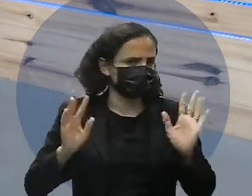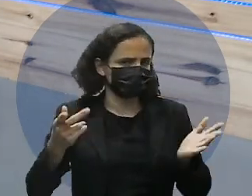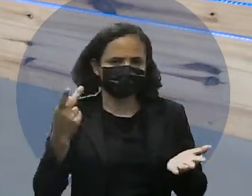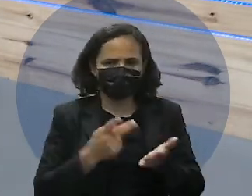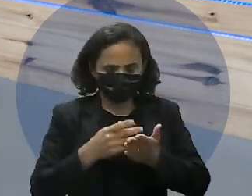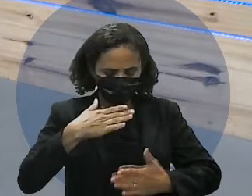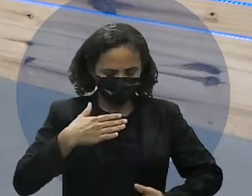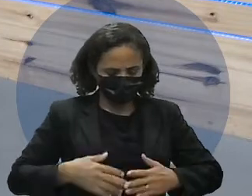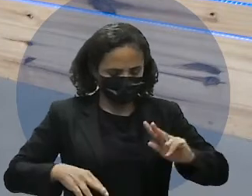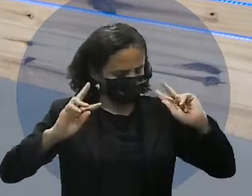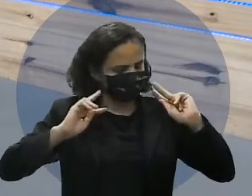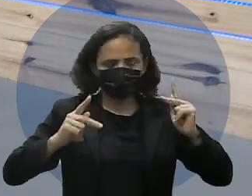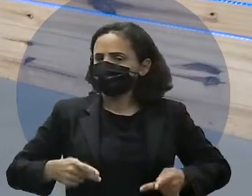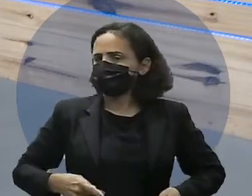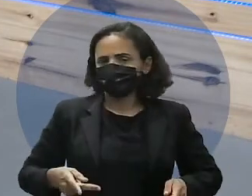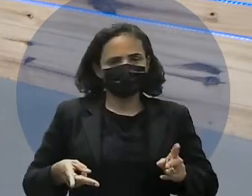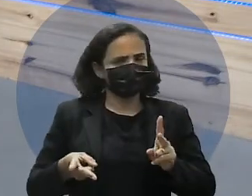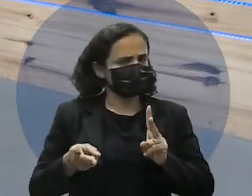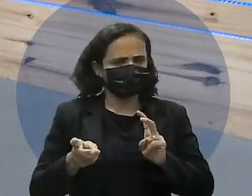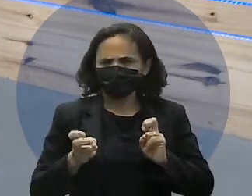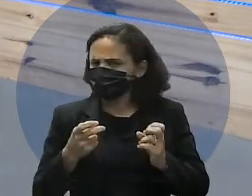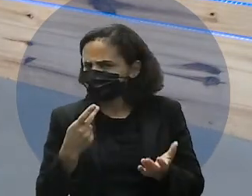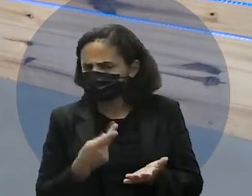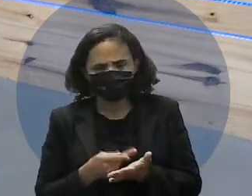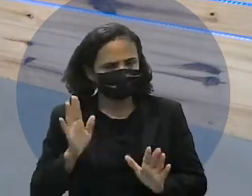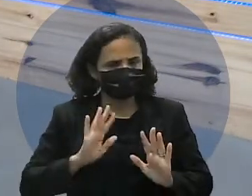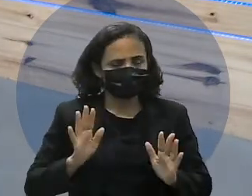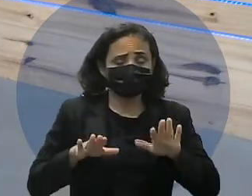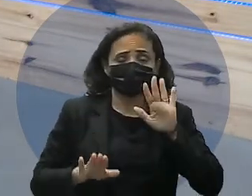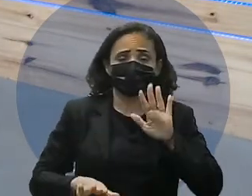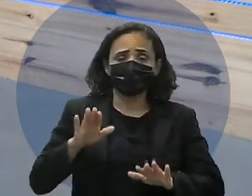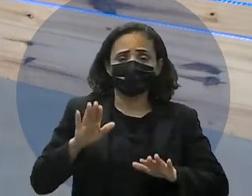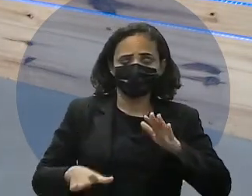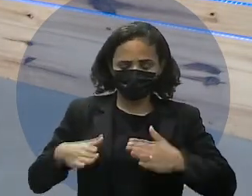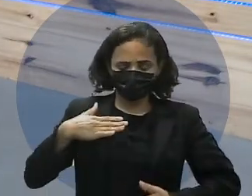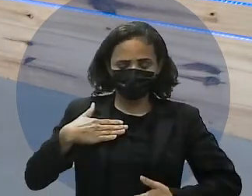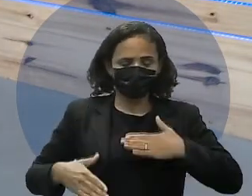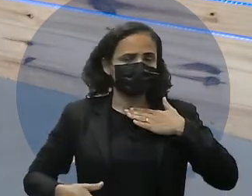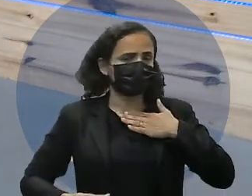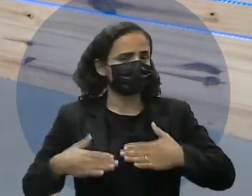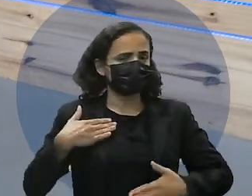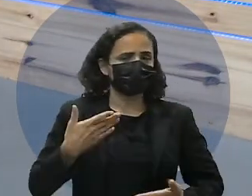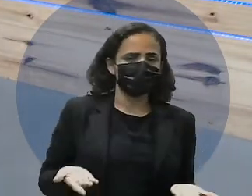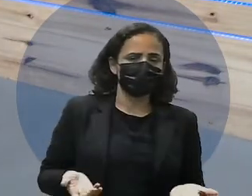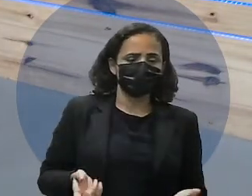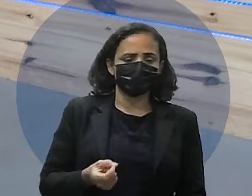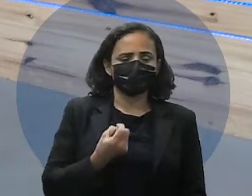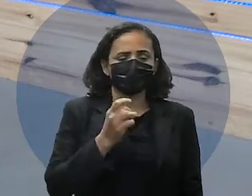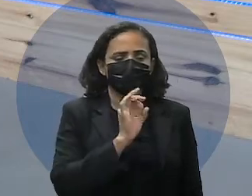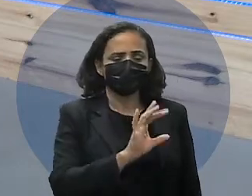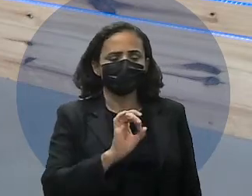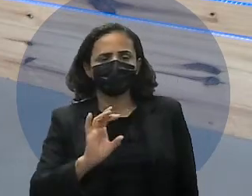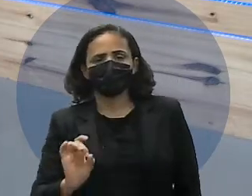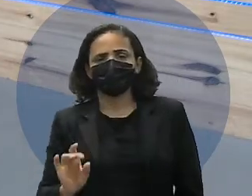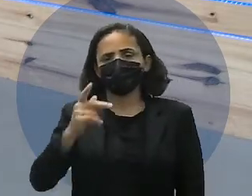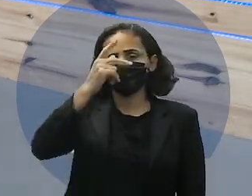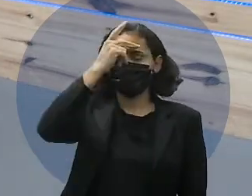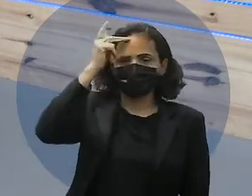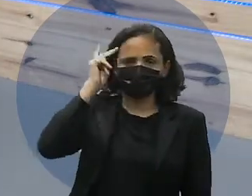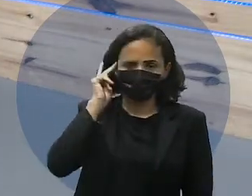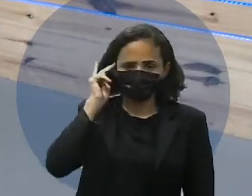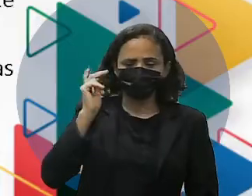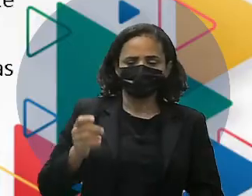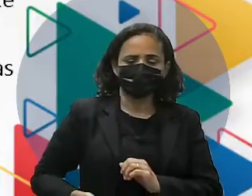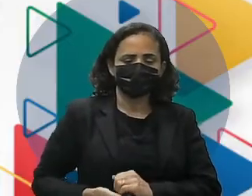corpo do ser humano. Percebe? Isso depende do metabolismo de cada um, então eu não poderia afirmar o que Mariana disse. Tela